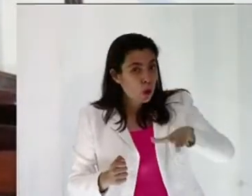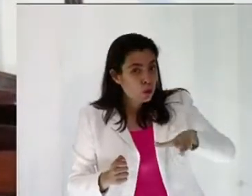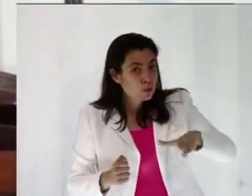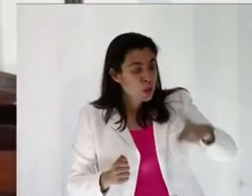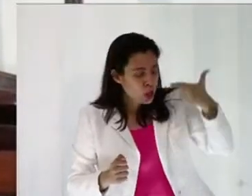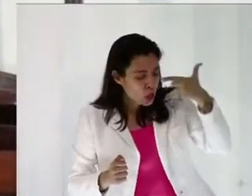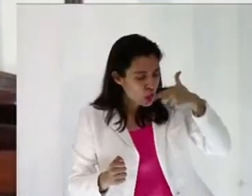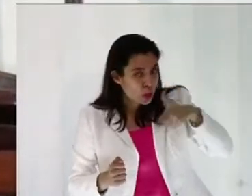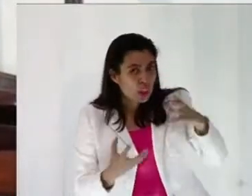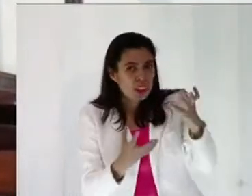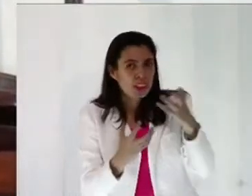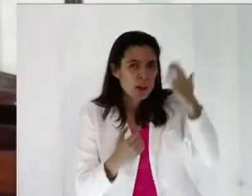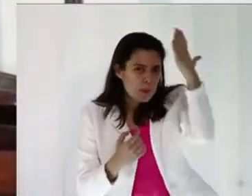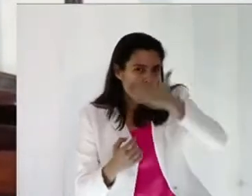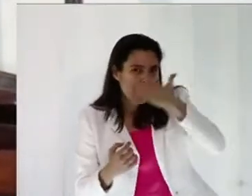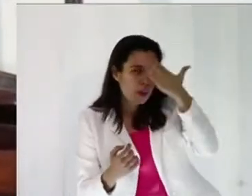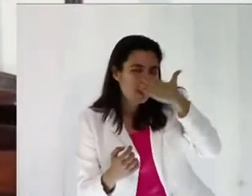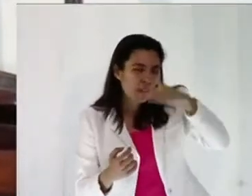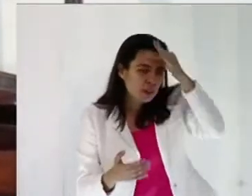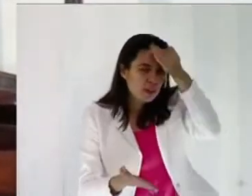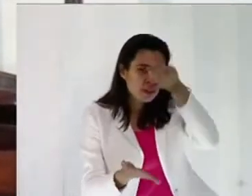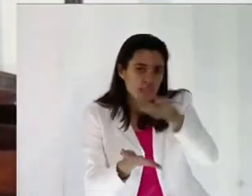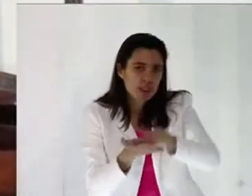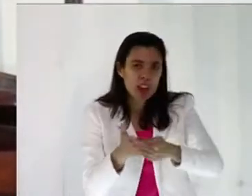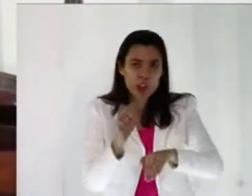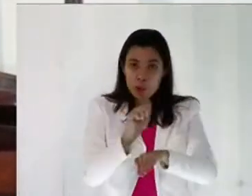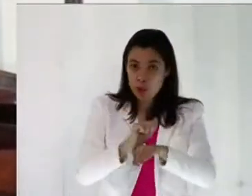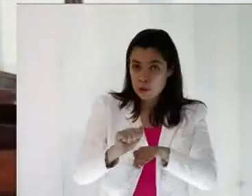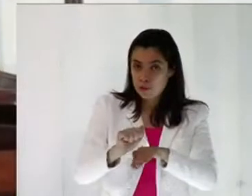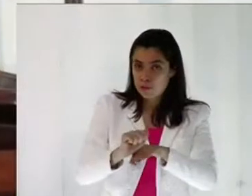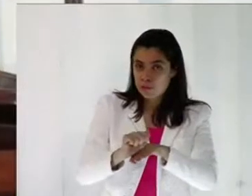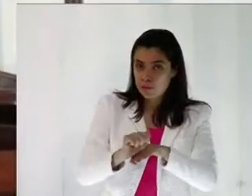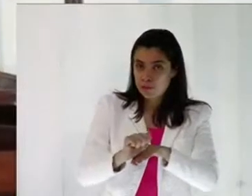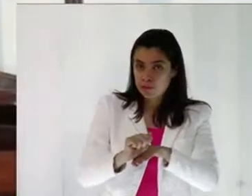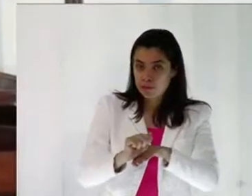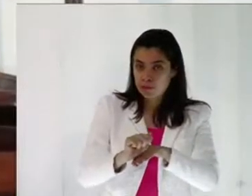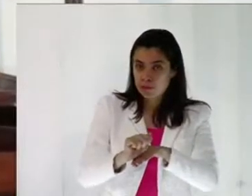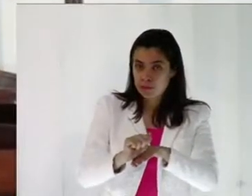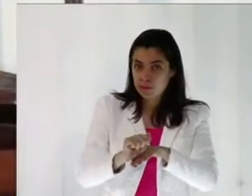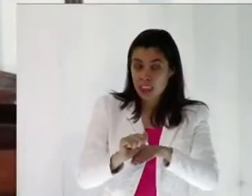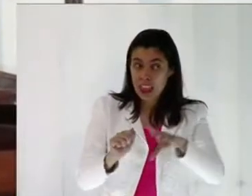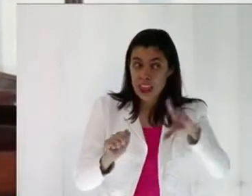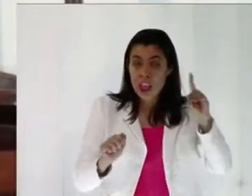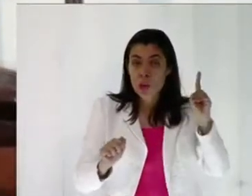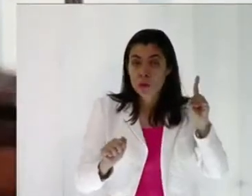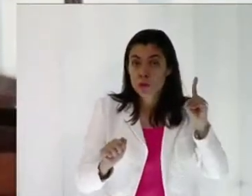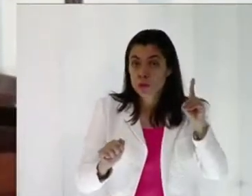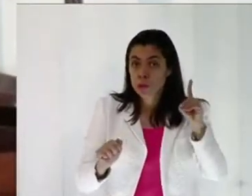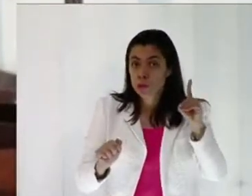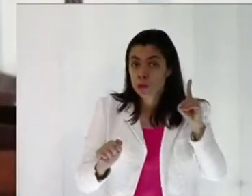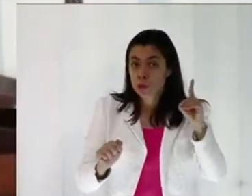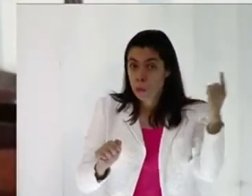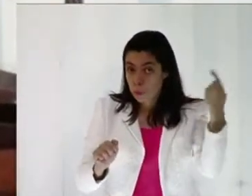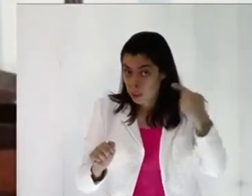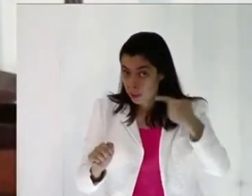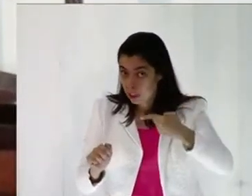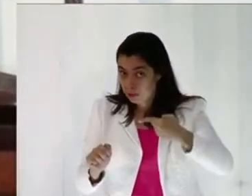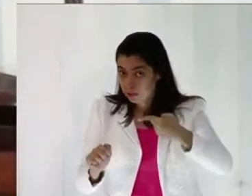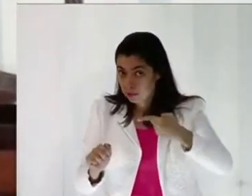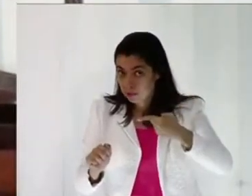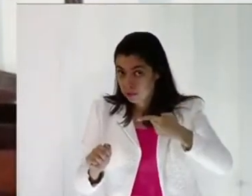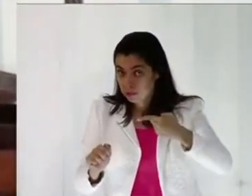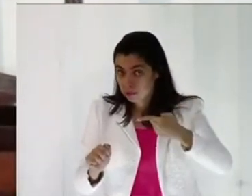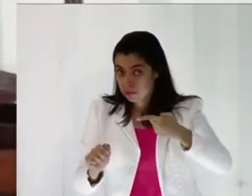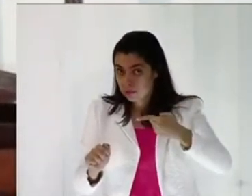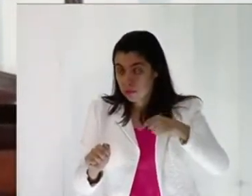Abraão. E no texto que nós acabamos de ler nessa noite, Deus pede seu filho Isaque, a quem ele tanto